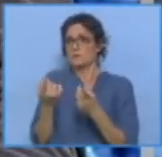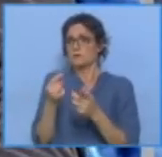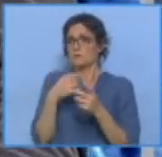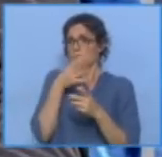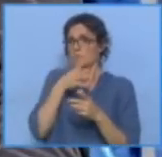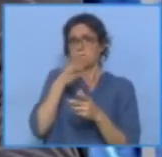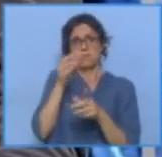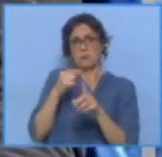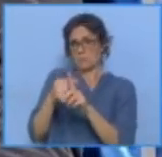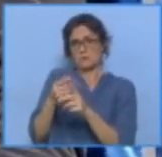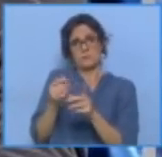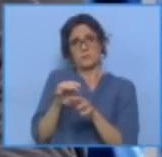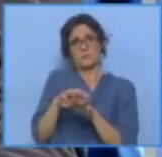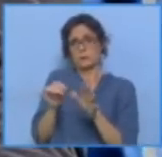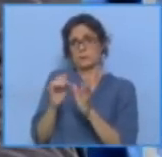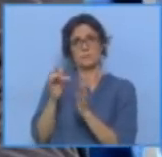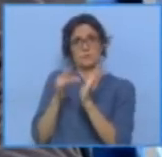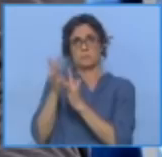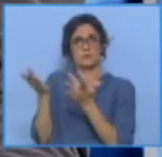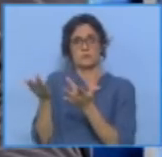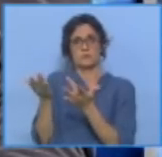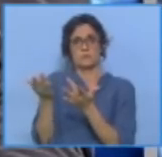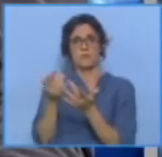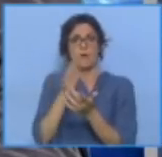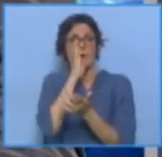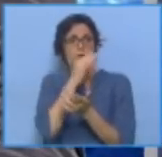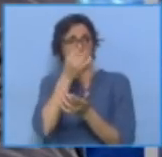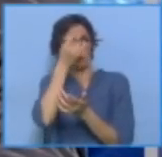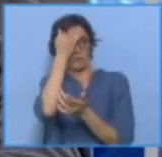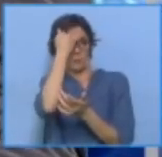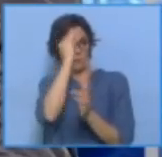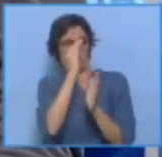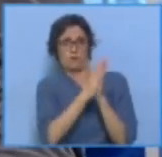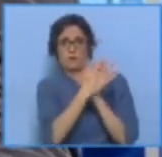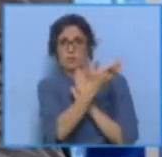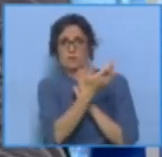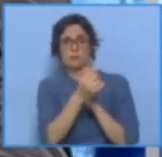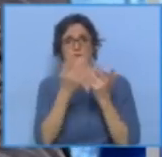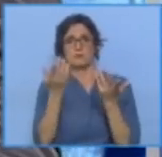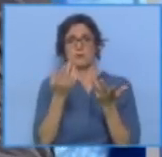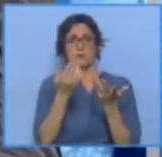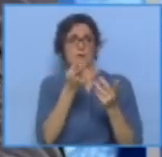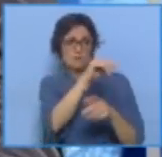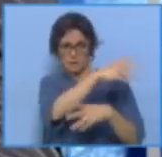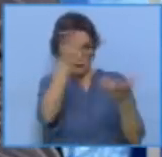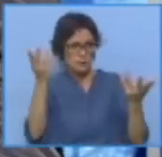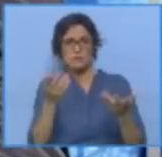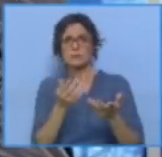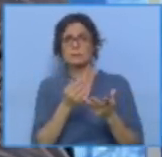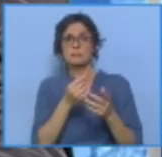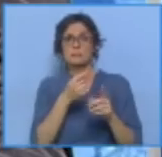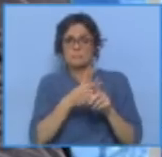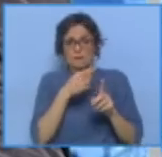Jesus. Se nós formos a um hindu, a um Gandhi ou a um Dalai Lama, dirão coisas lindíssimas de Jesus.